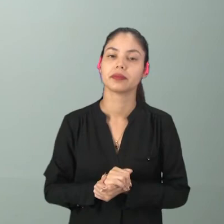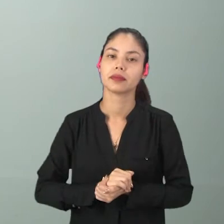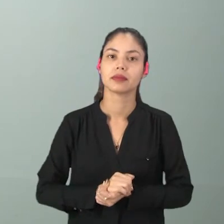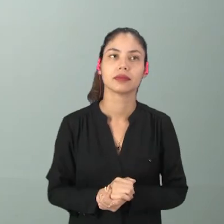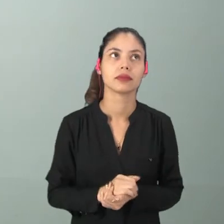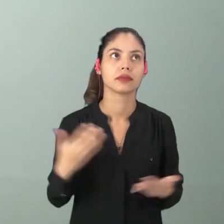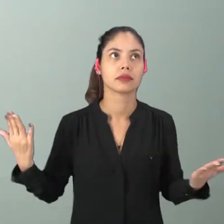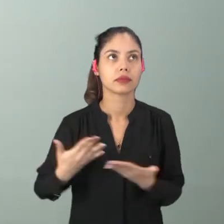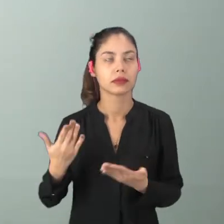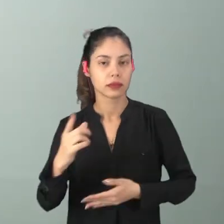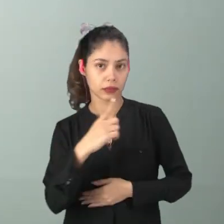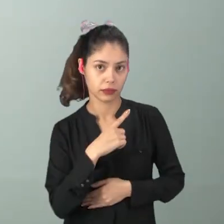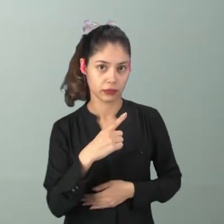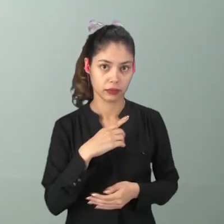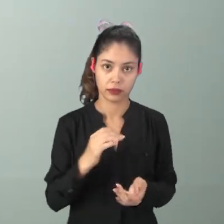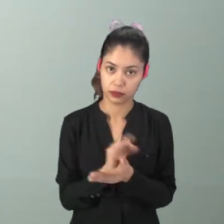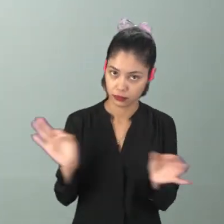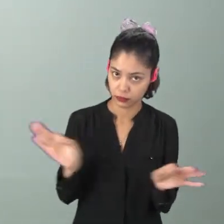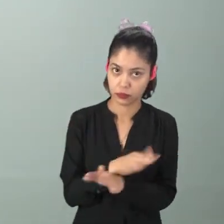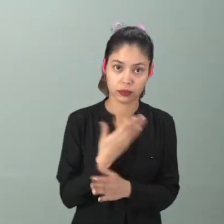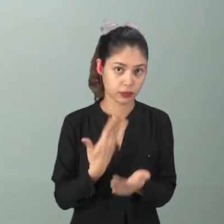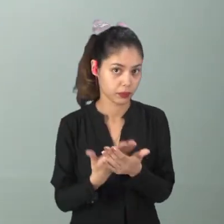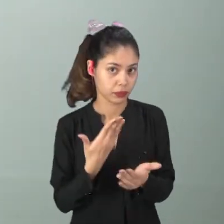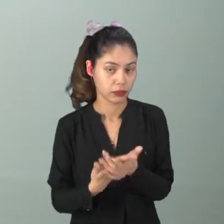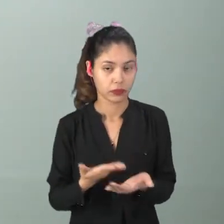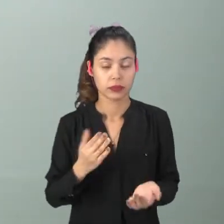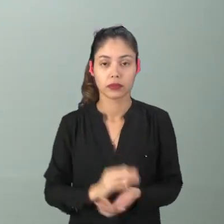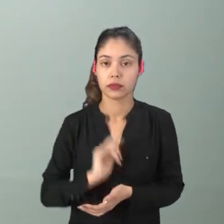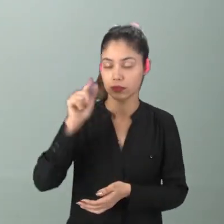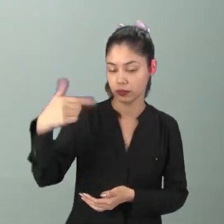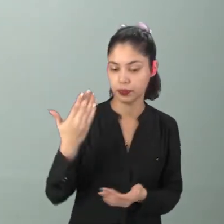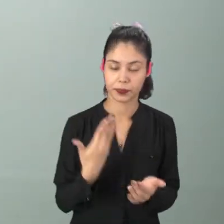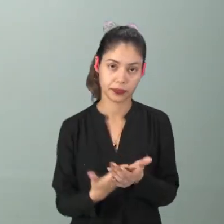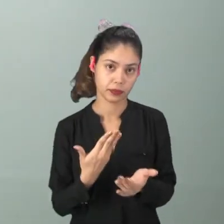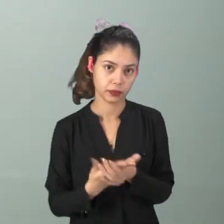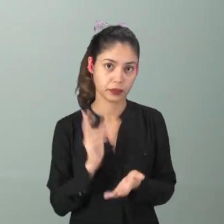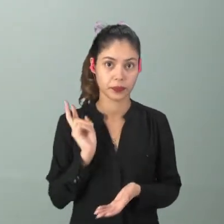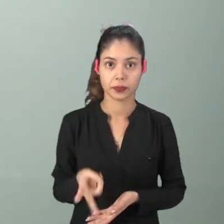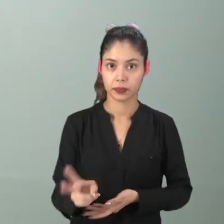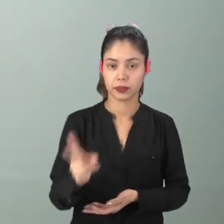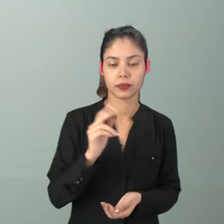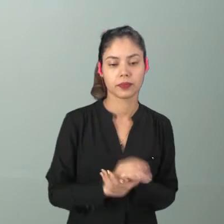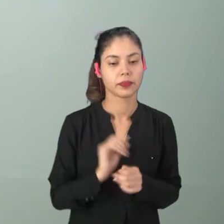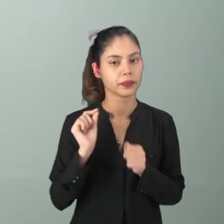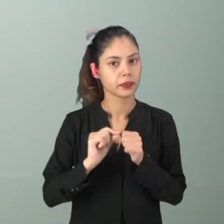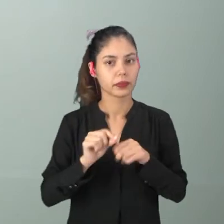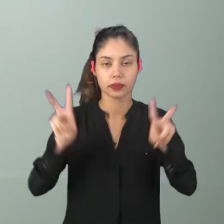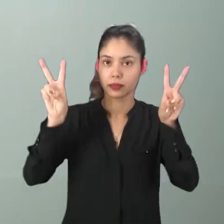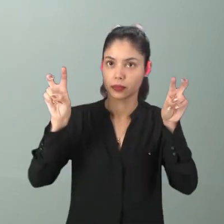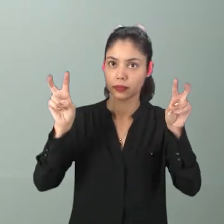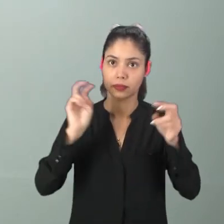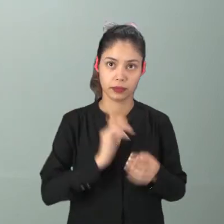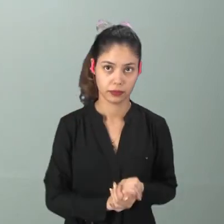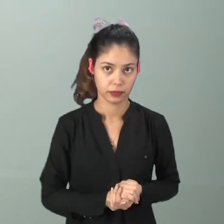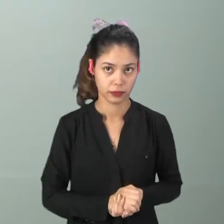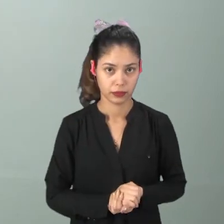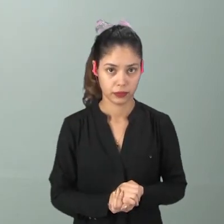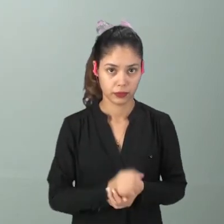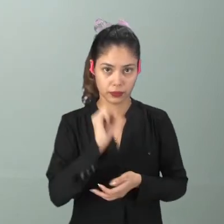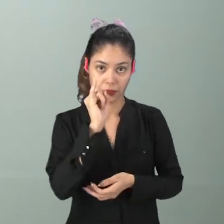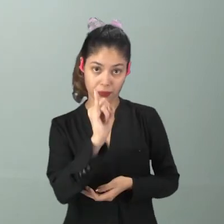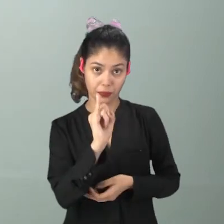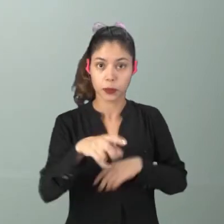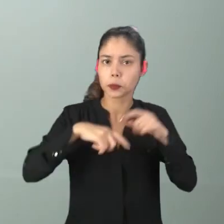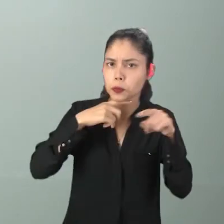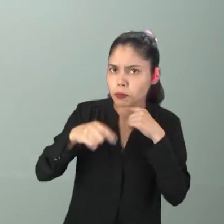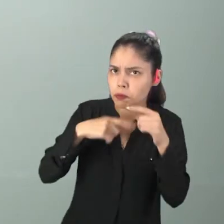pessoal. Agora nós terminamos a nossa aula. Na próxima aula a gente vai continuar elaborando esse assunto. E se sobrou